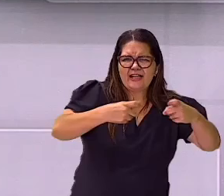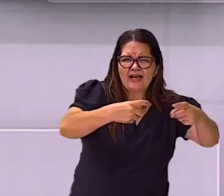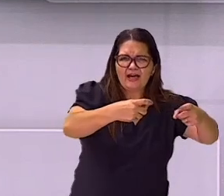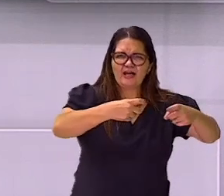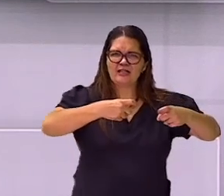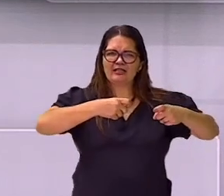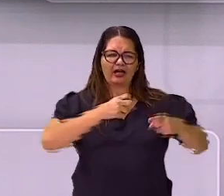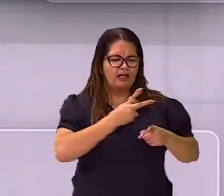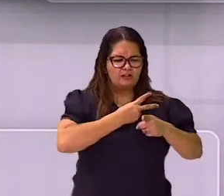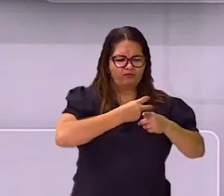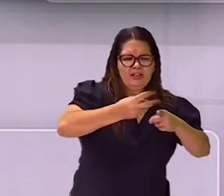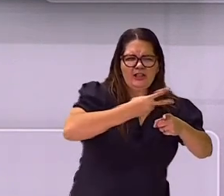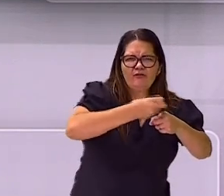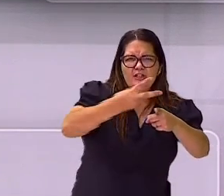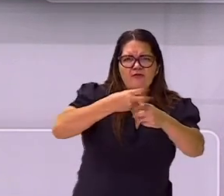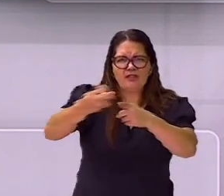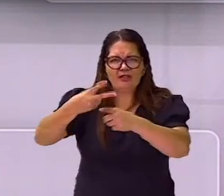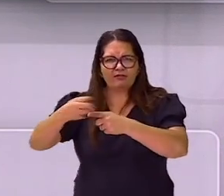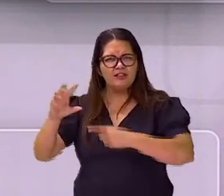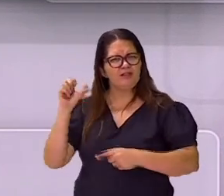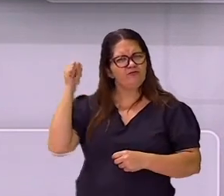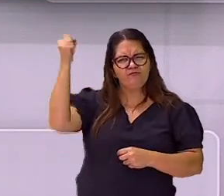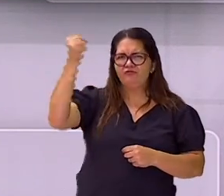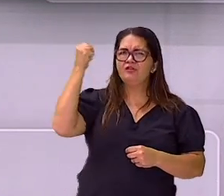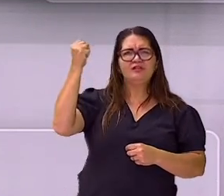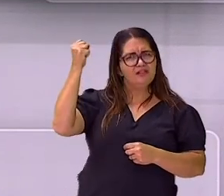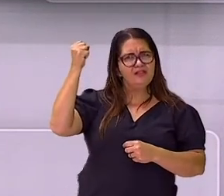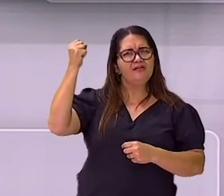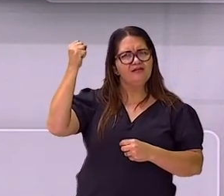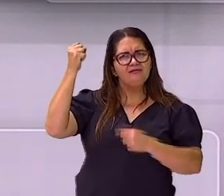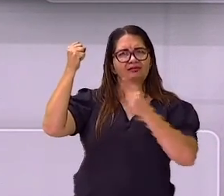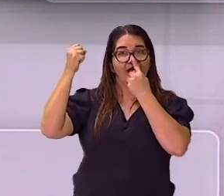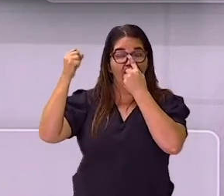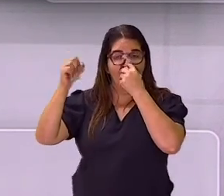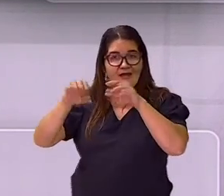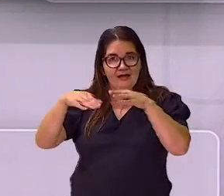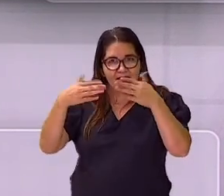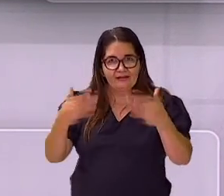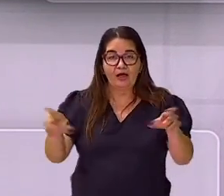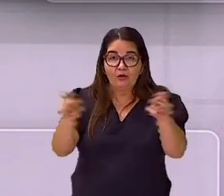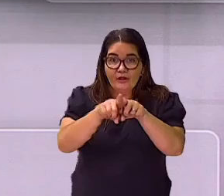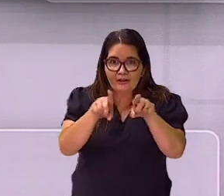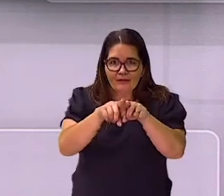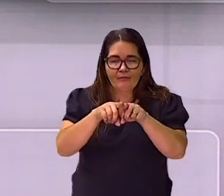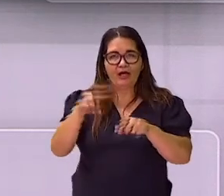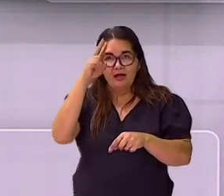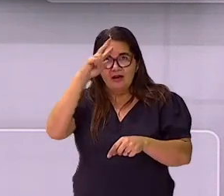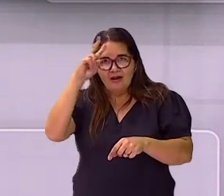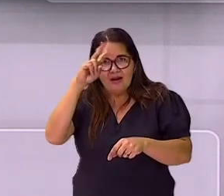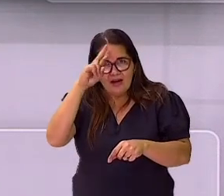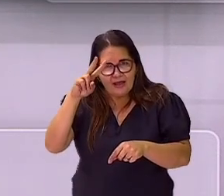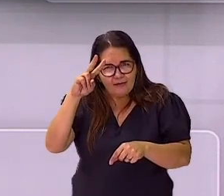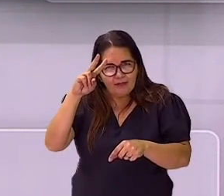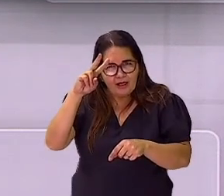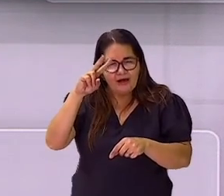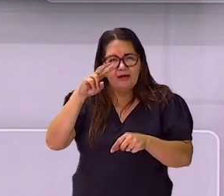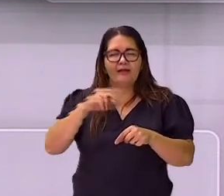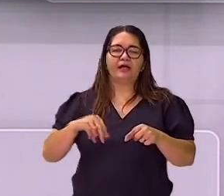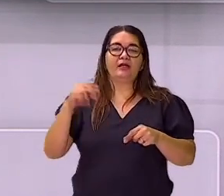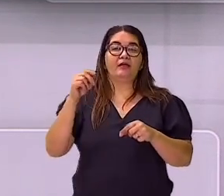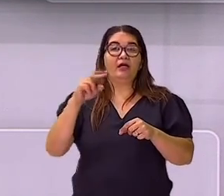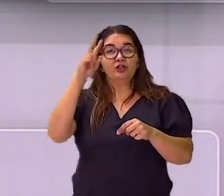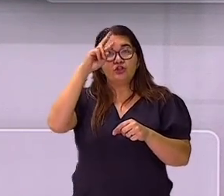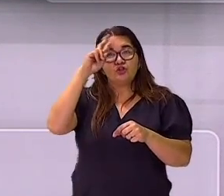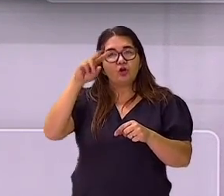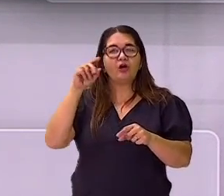Lembrando que naquela imagem do filme 300, os persas dominam a Grécia. Dessa vez, ao contrário. Os gregos